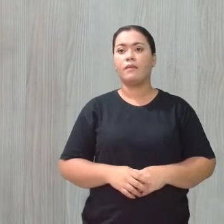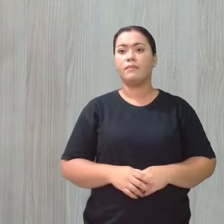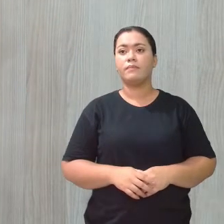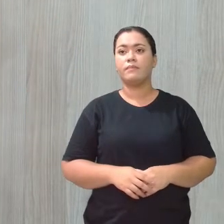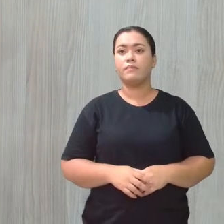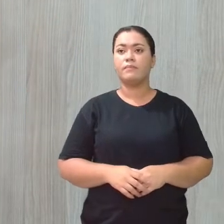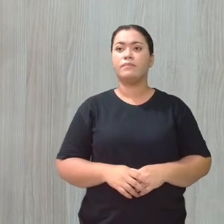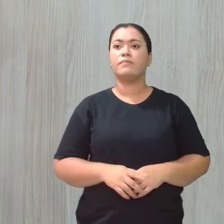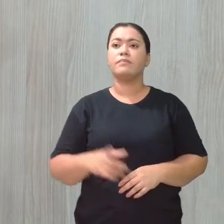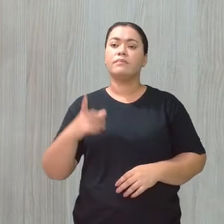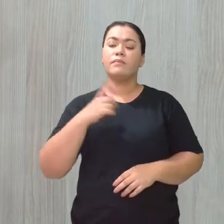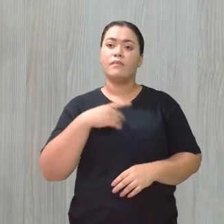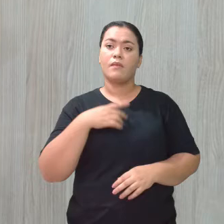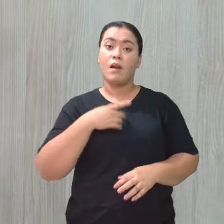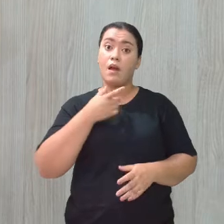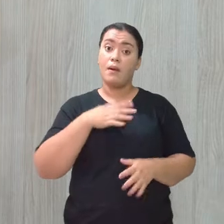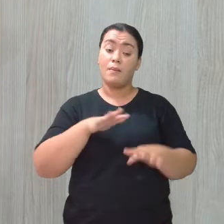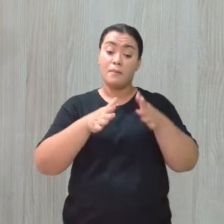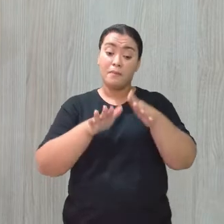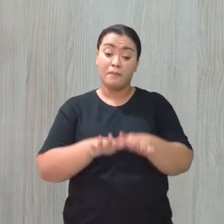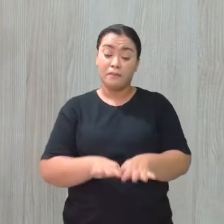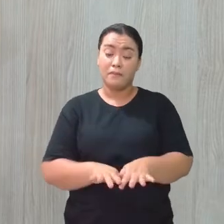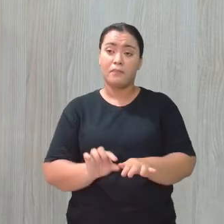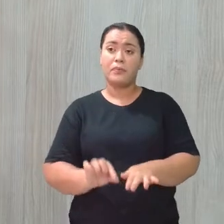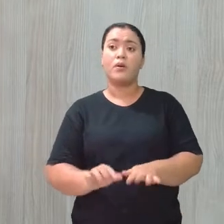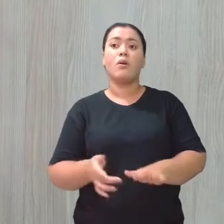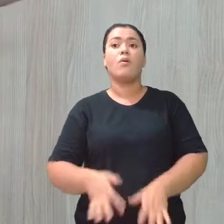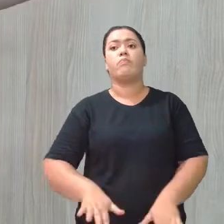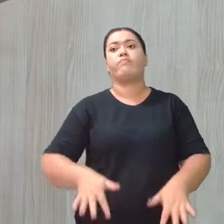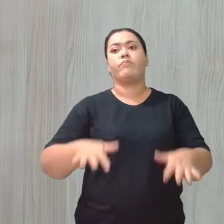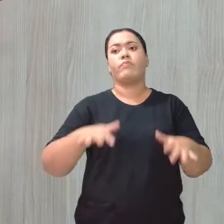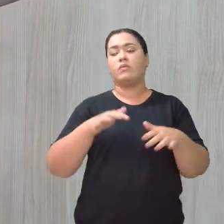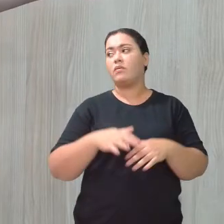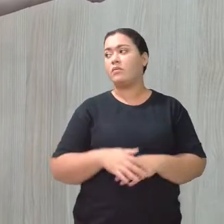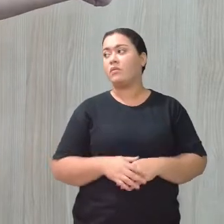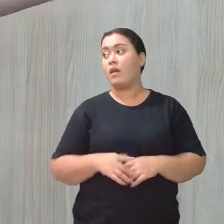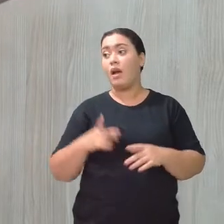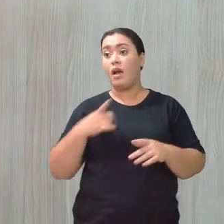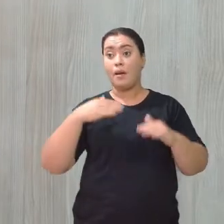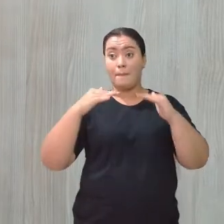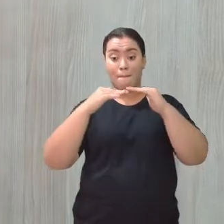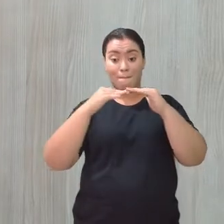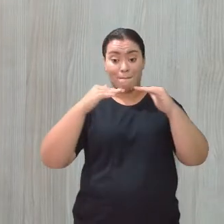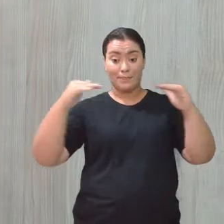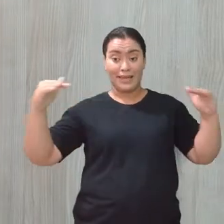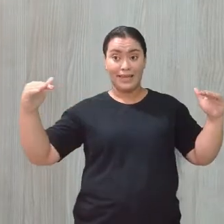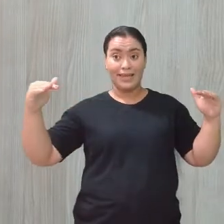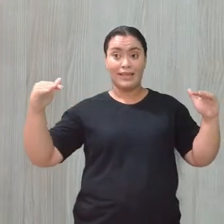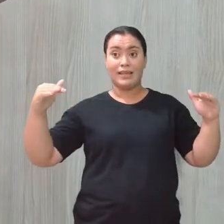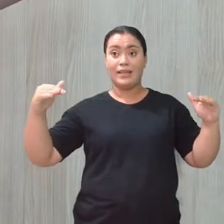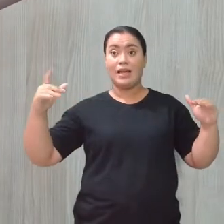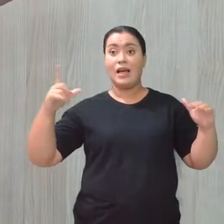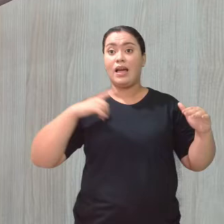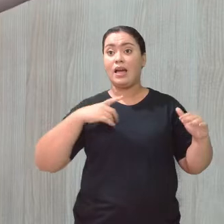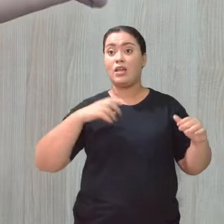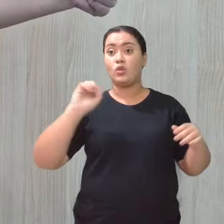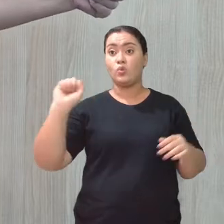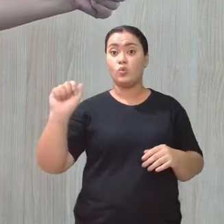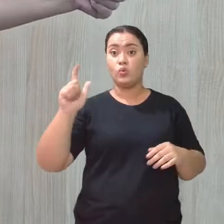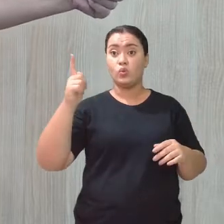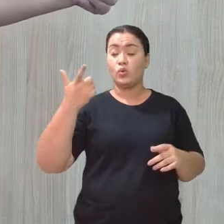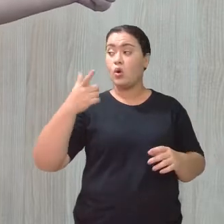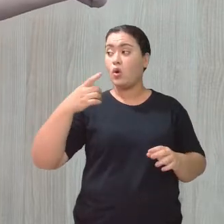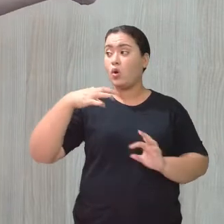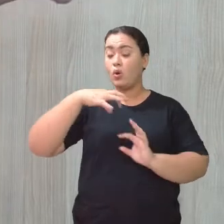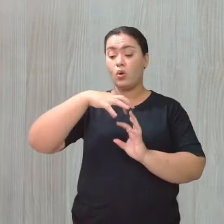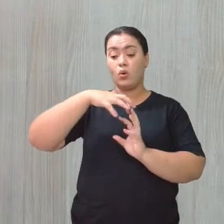da maré baixa ou muito baixa. Né? E quando vou esticar o braço, aqui eu tenho o Sol, a Lua e a